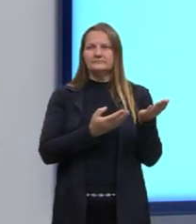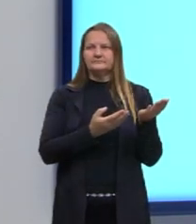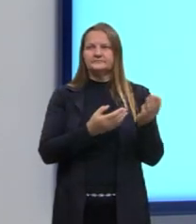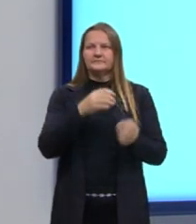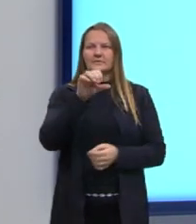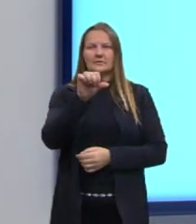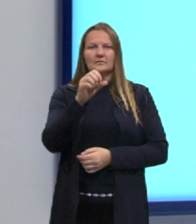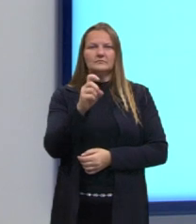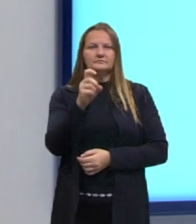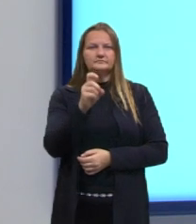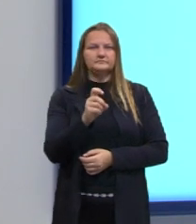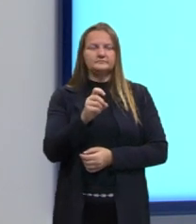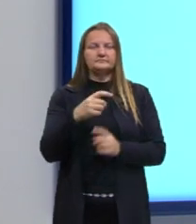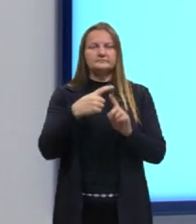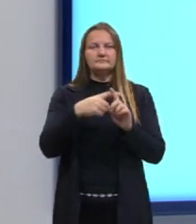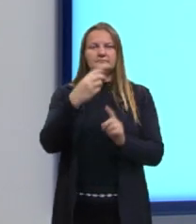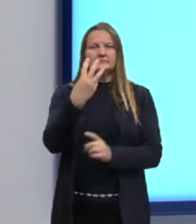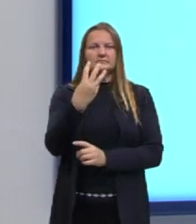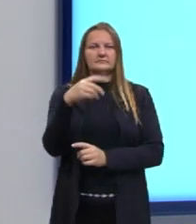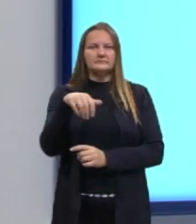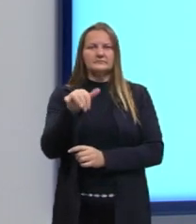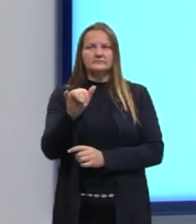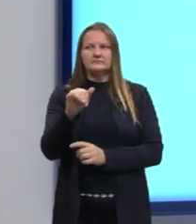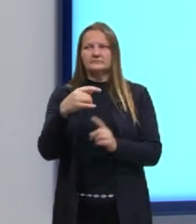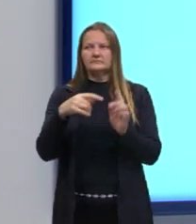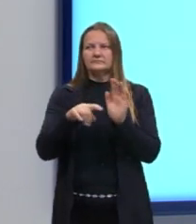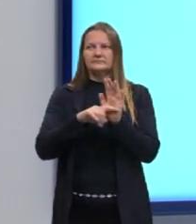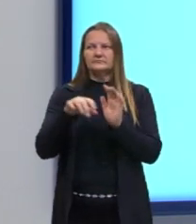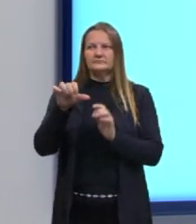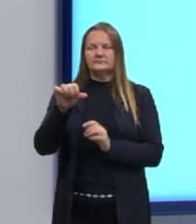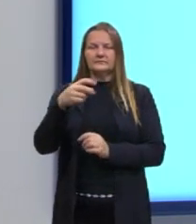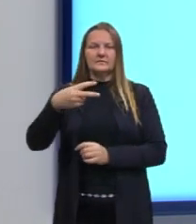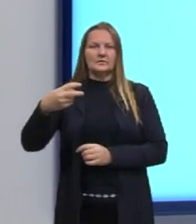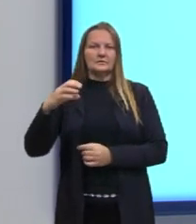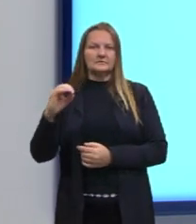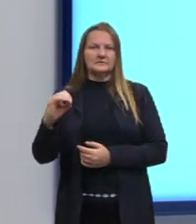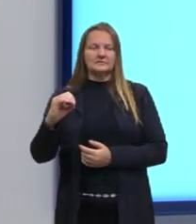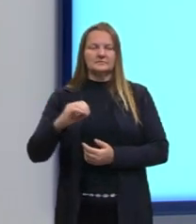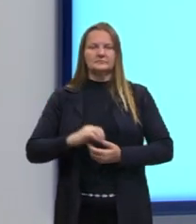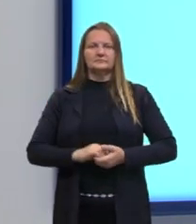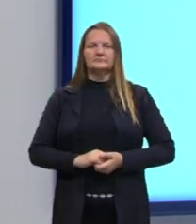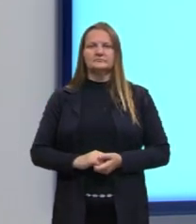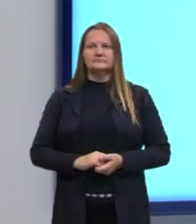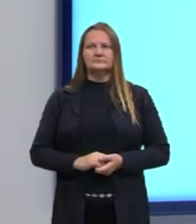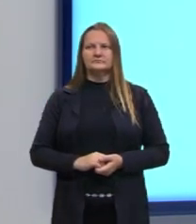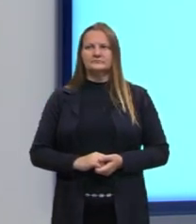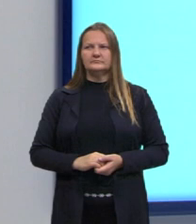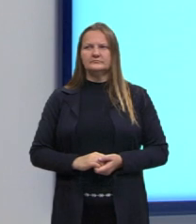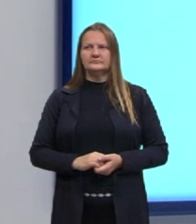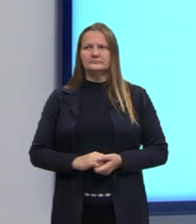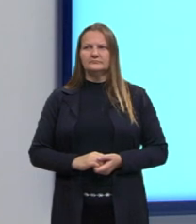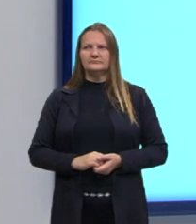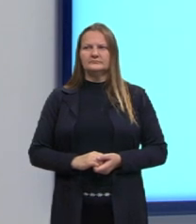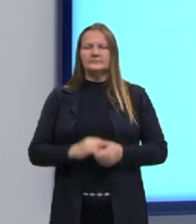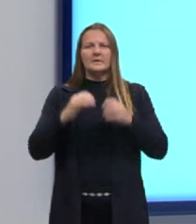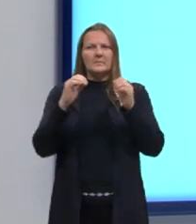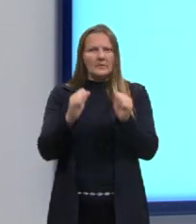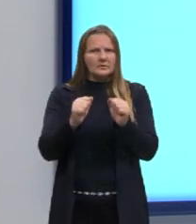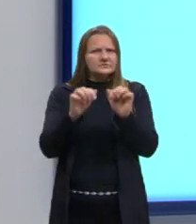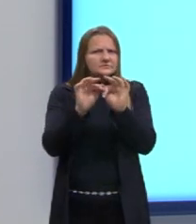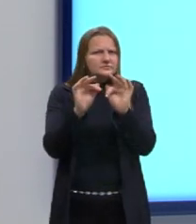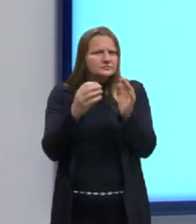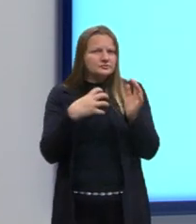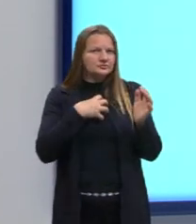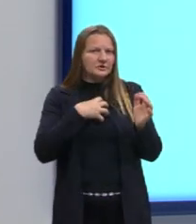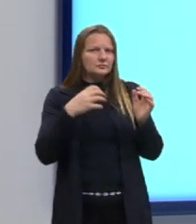9x + 3y menos 9 igual a zero pode deixar nesse formato